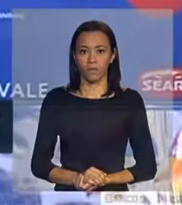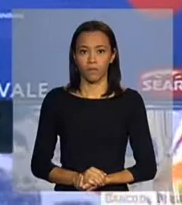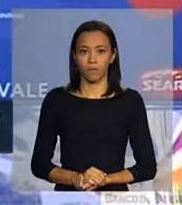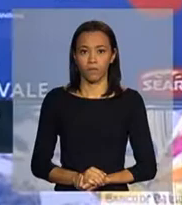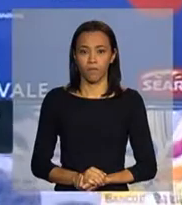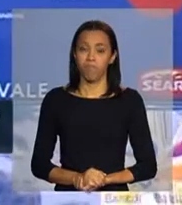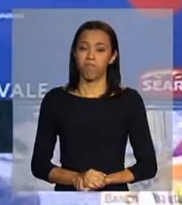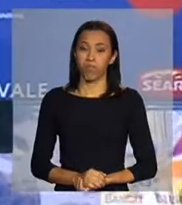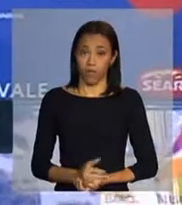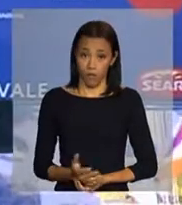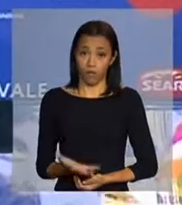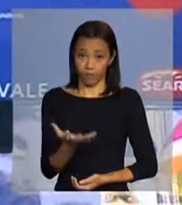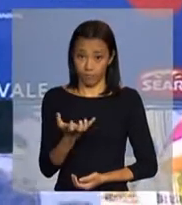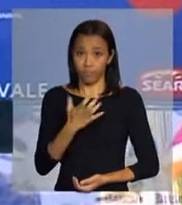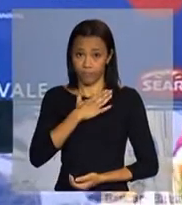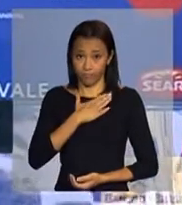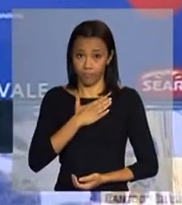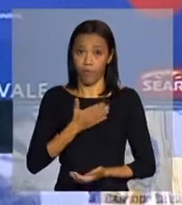Eu queria iniciar